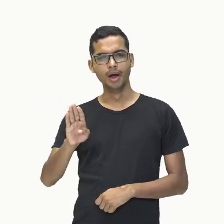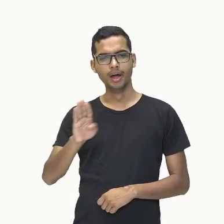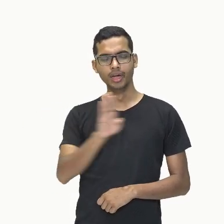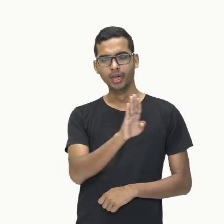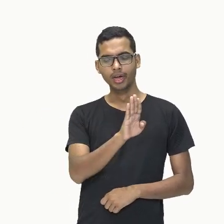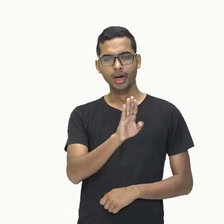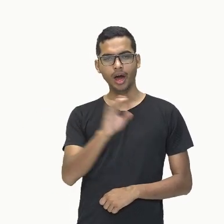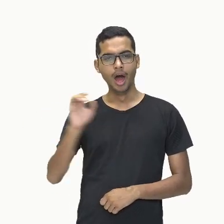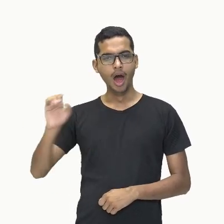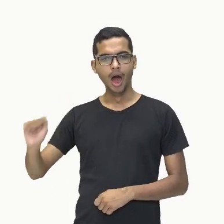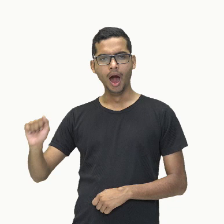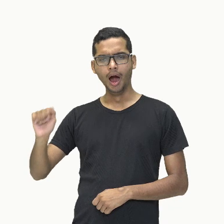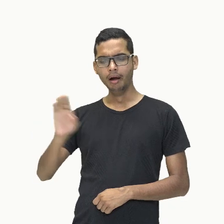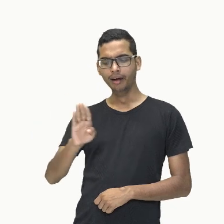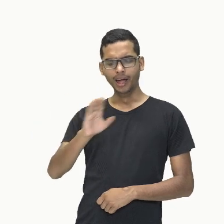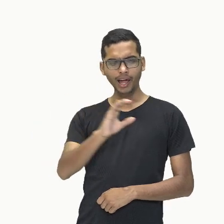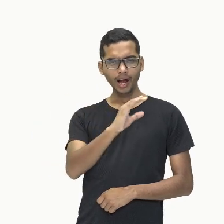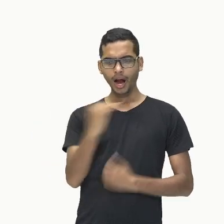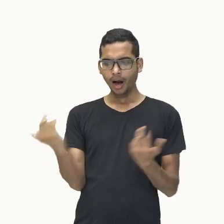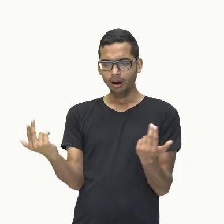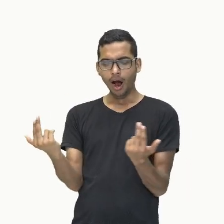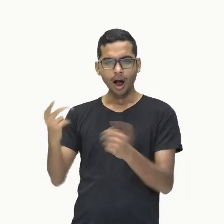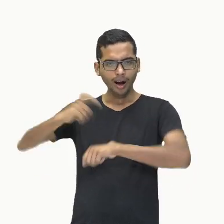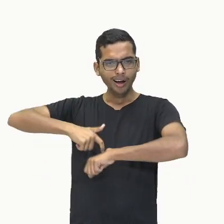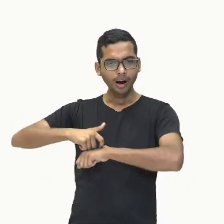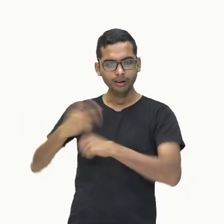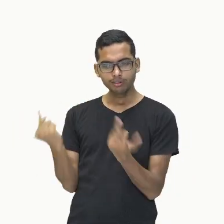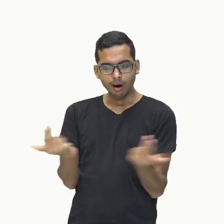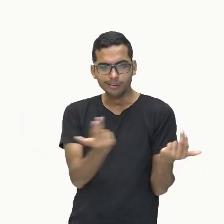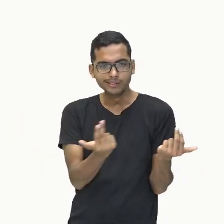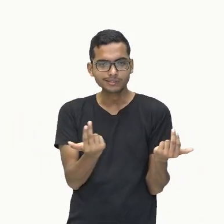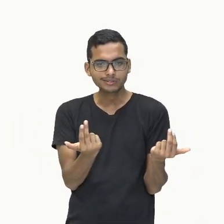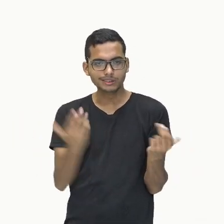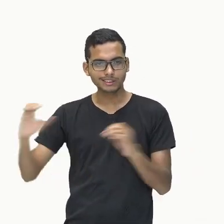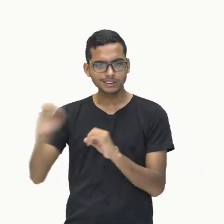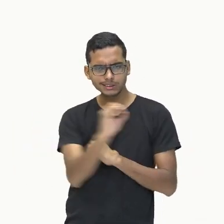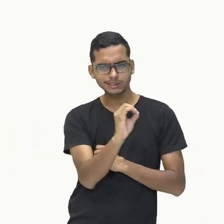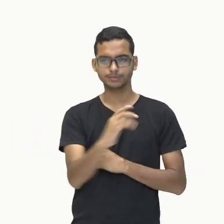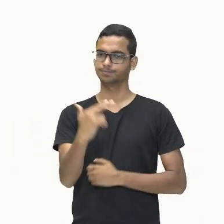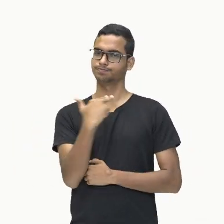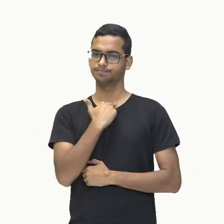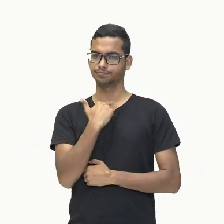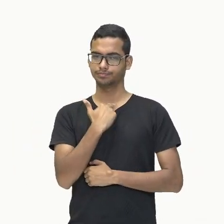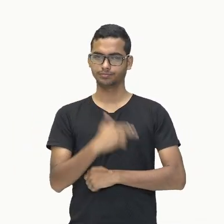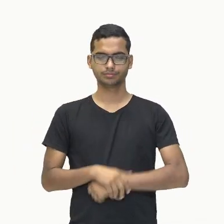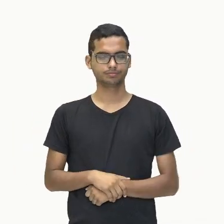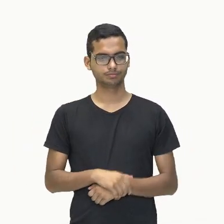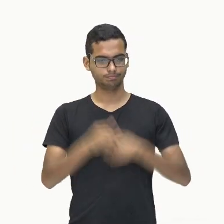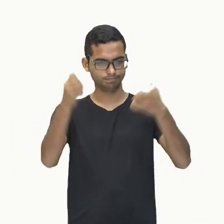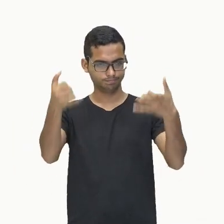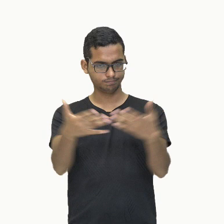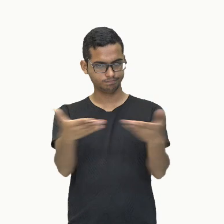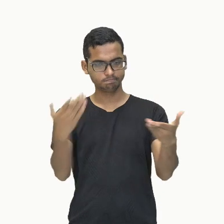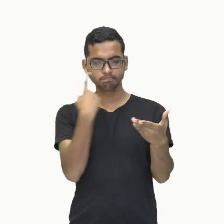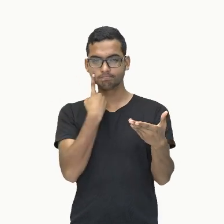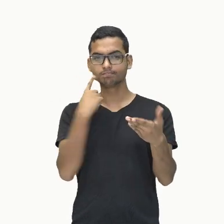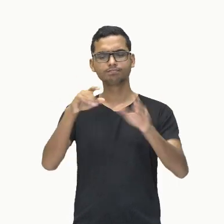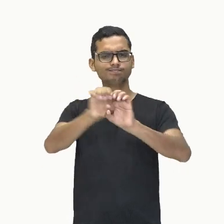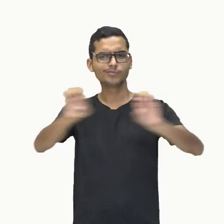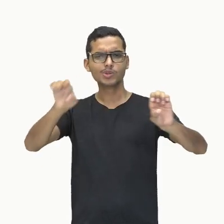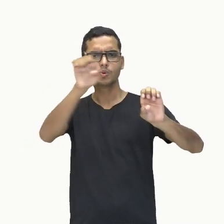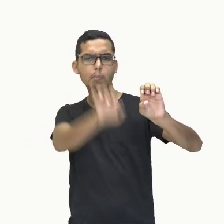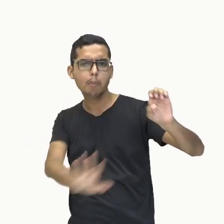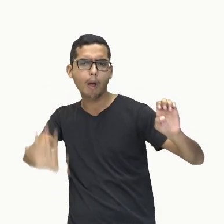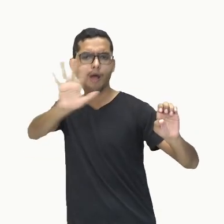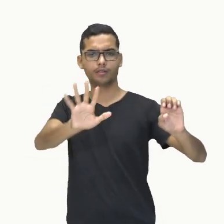vai anular aqui a nossa reta, tá bom? Então, a equação geral da reta vai ter esse